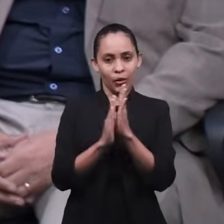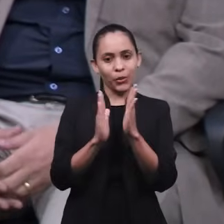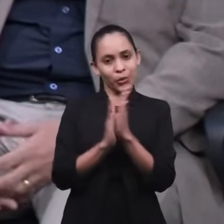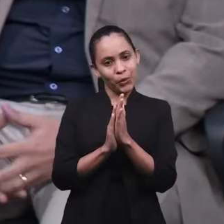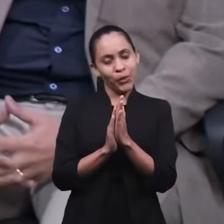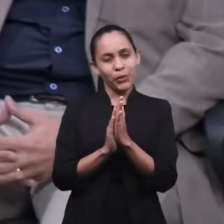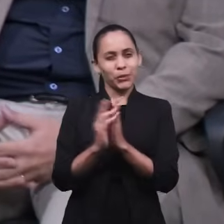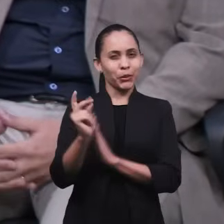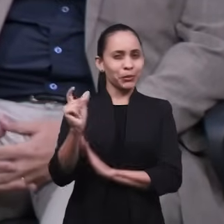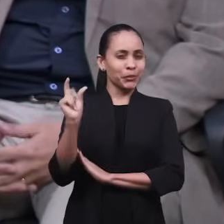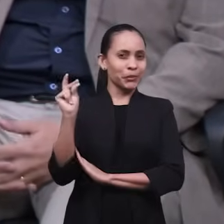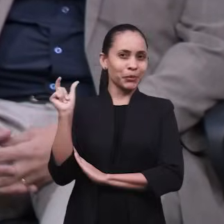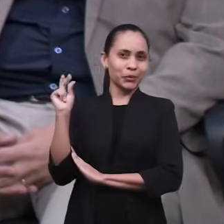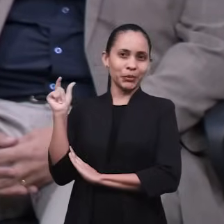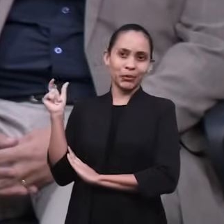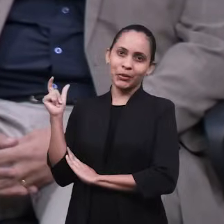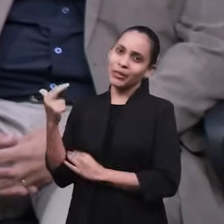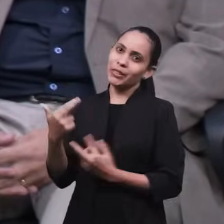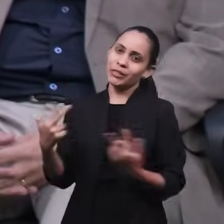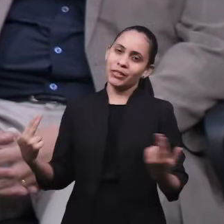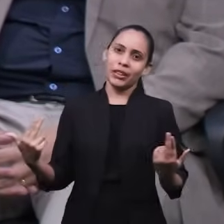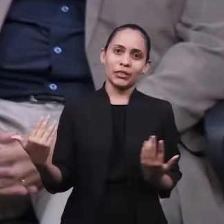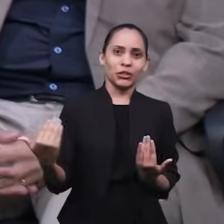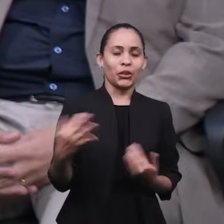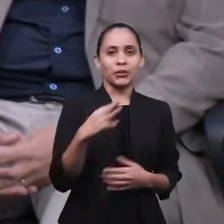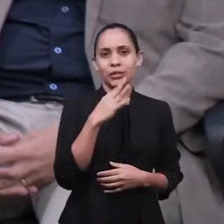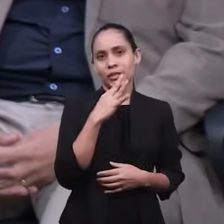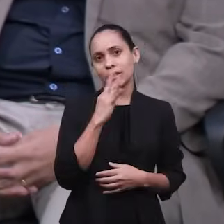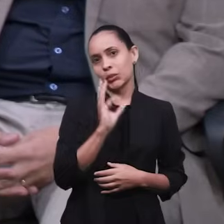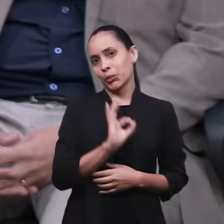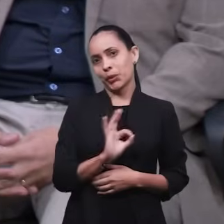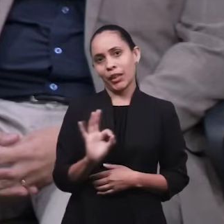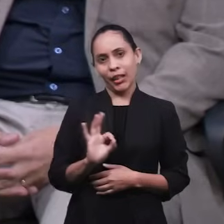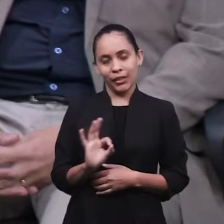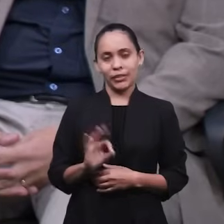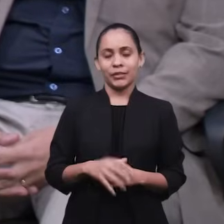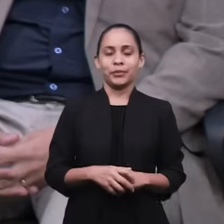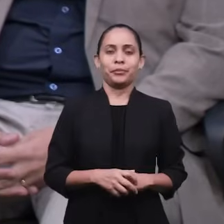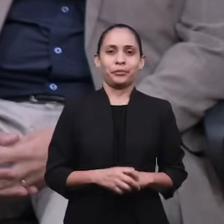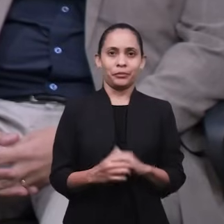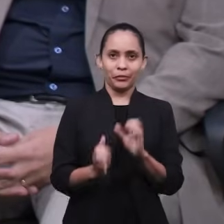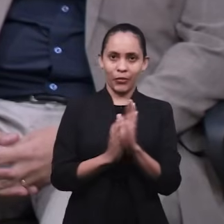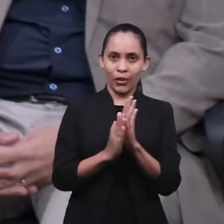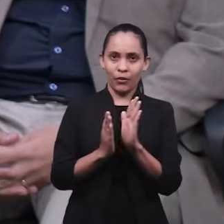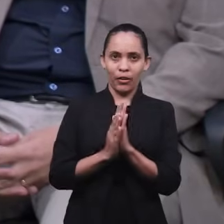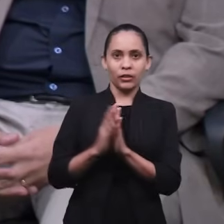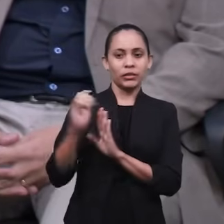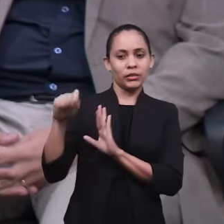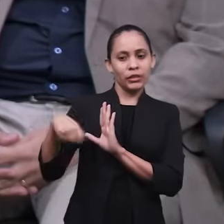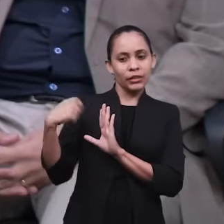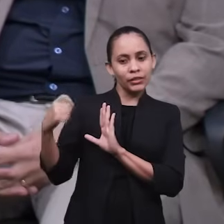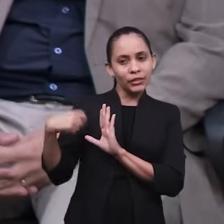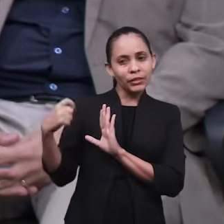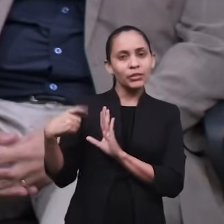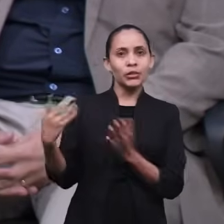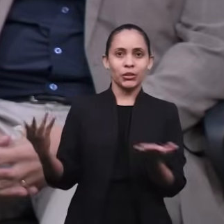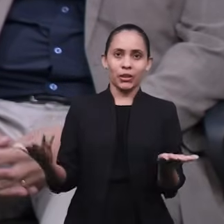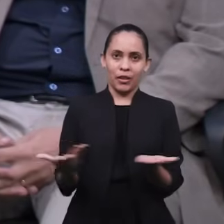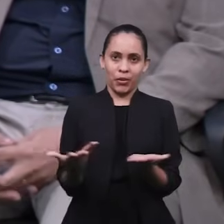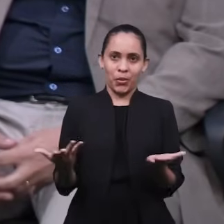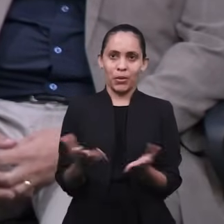louvor é antigo, né? Mas tem muitos jovens, né, que não conhecem. Então, os louvores estão sendo resgatados